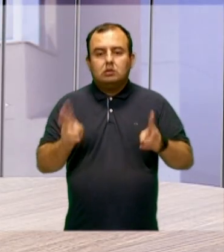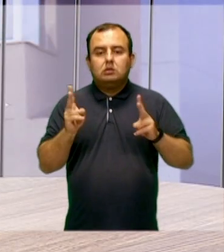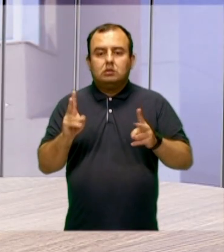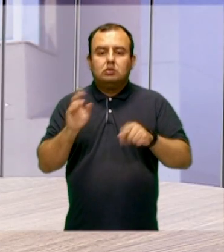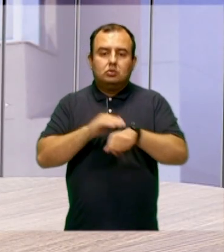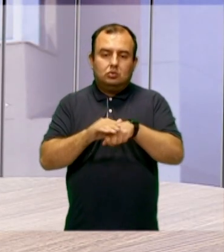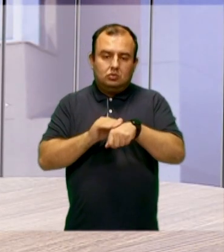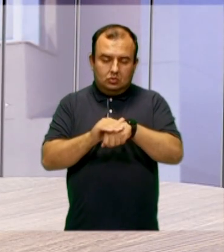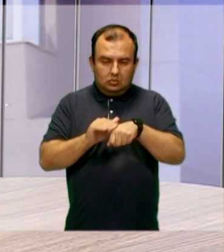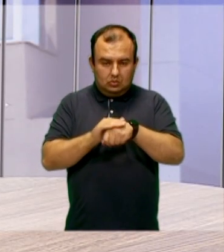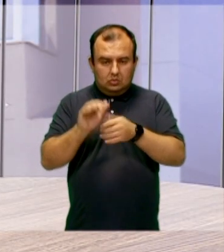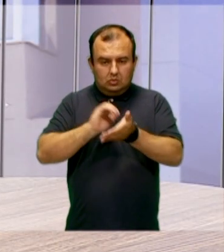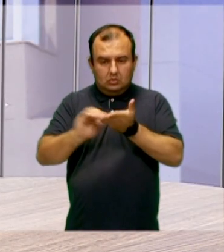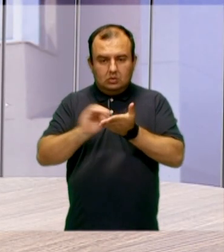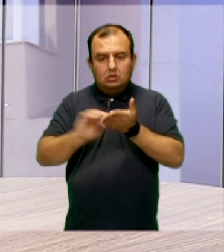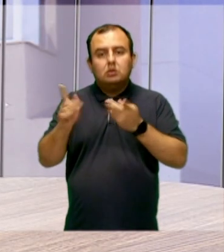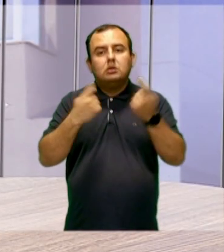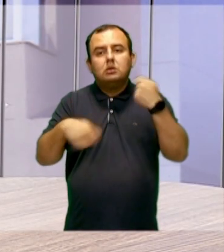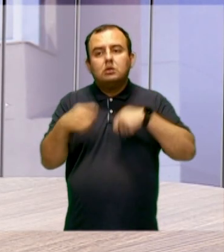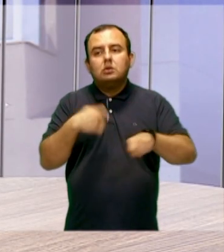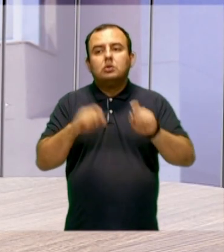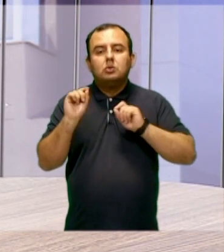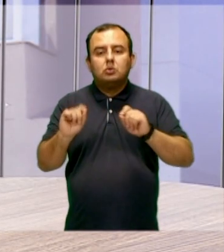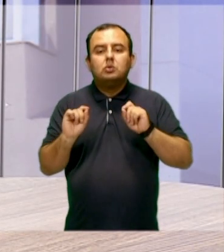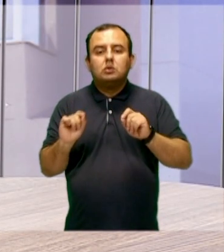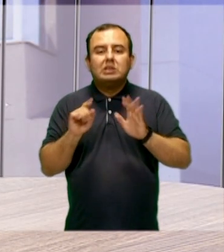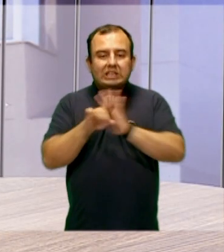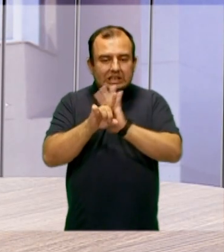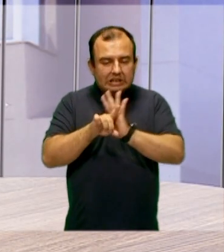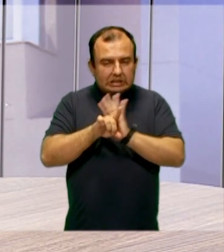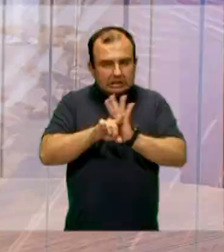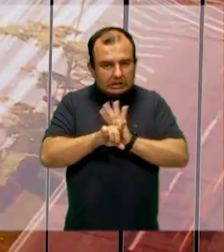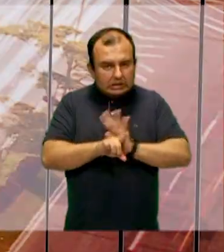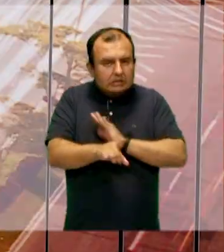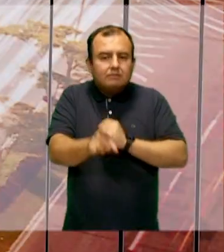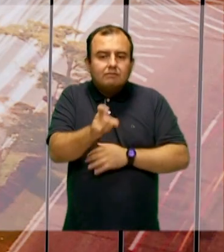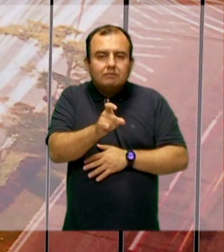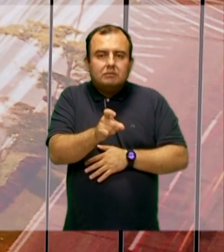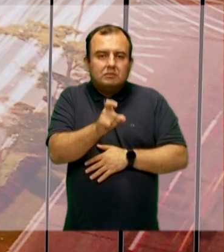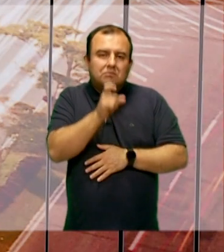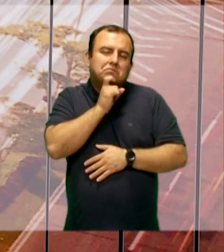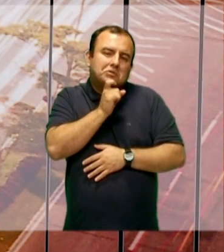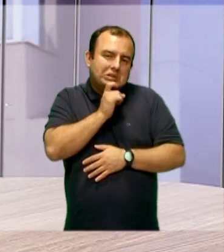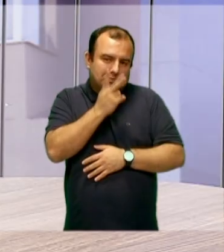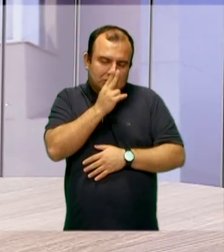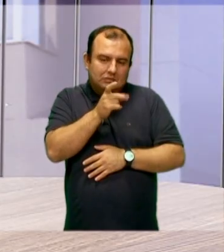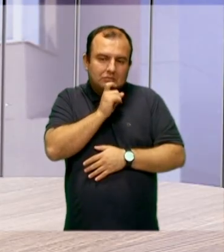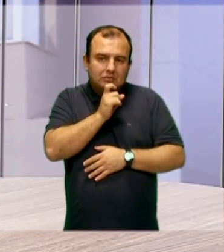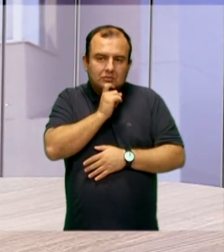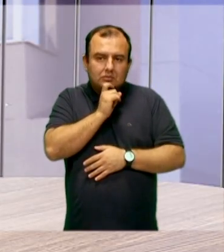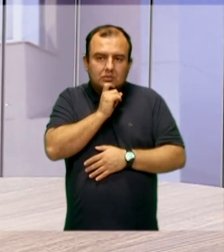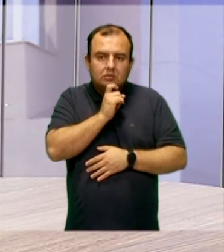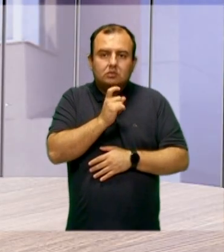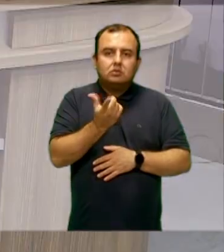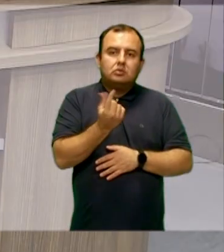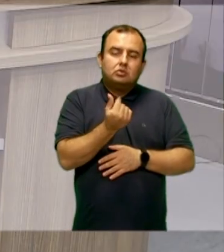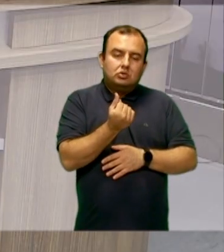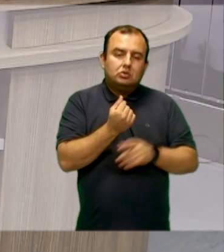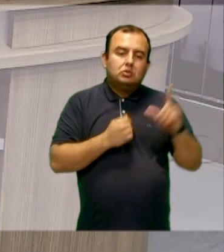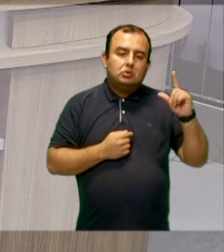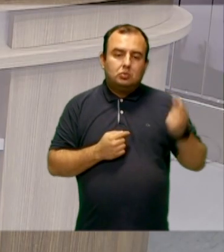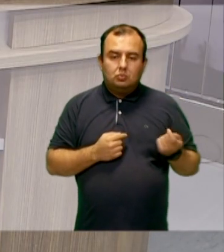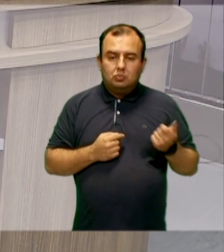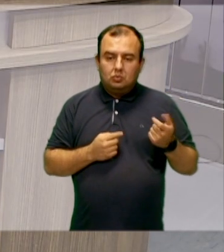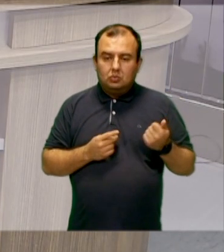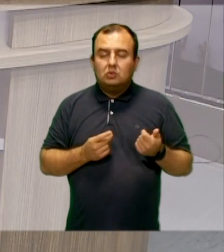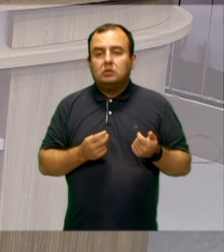na Secretaria de Administração, que a gente tem que fazer uma análise fria. Então, infelizmente... que o recurso é escasso, né? E cada